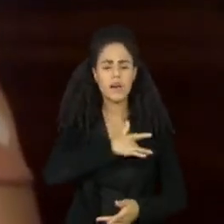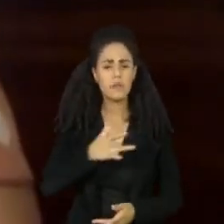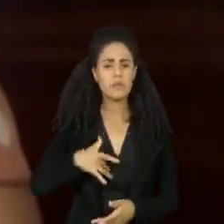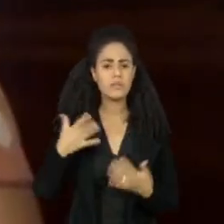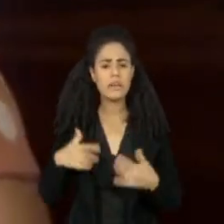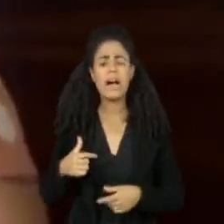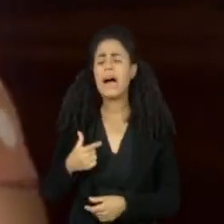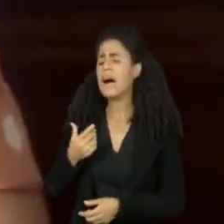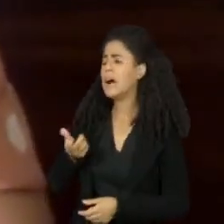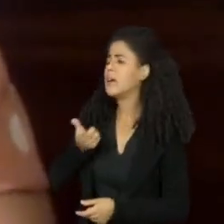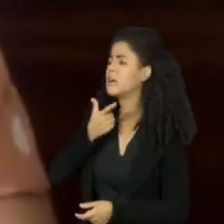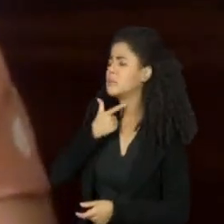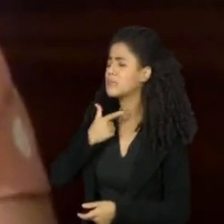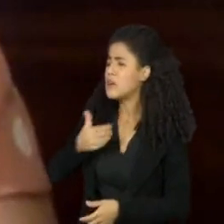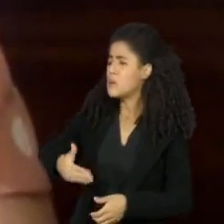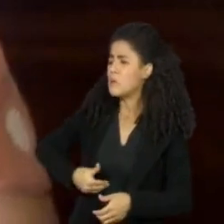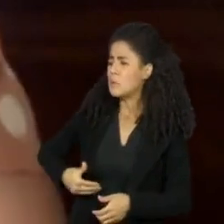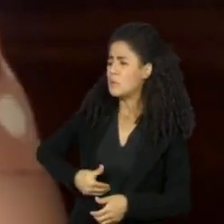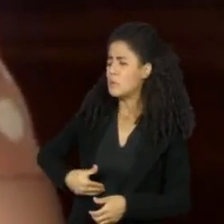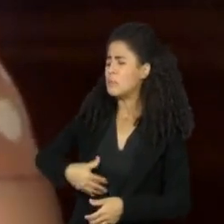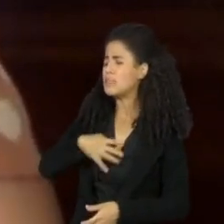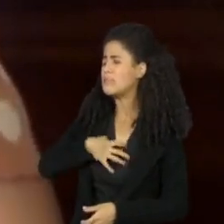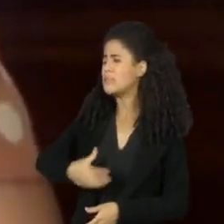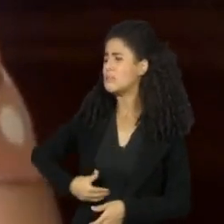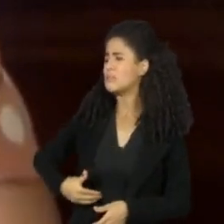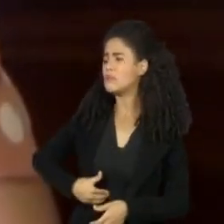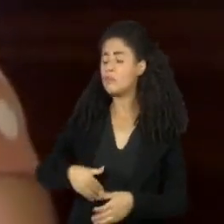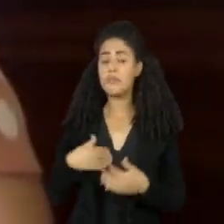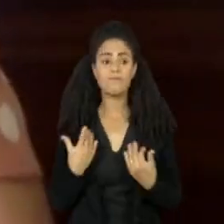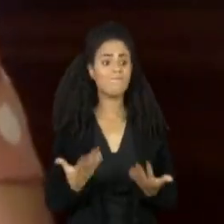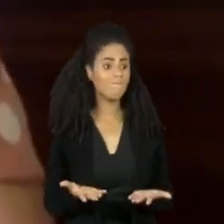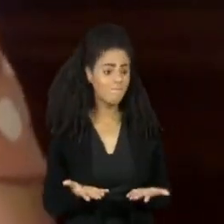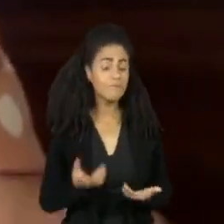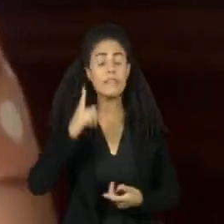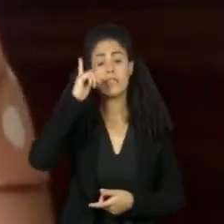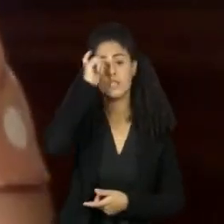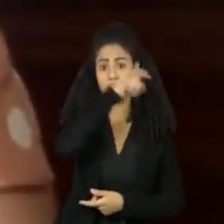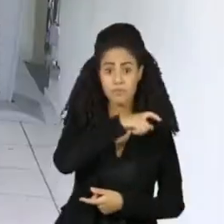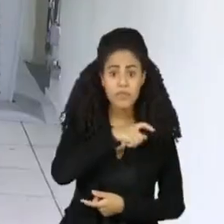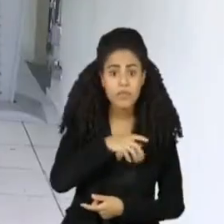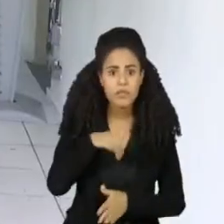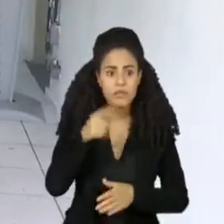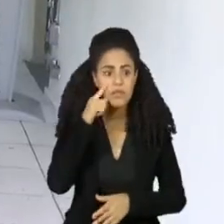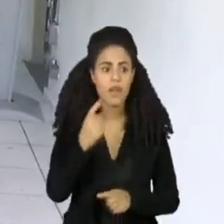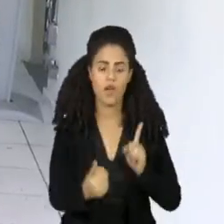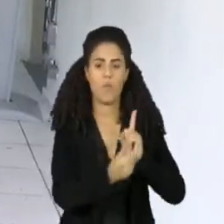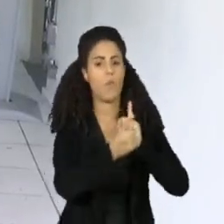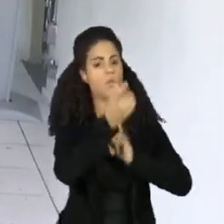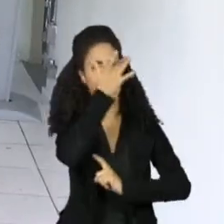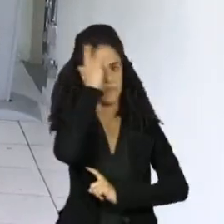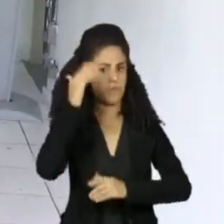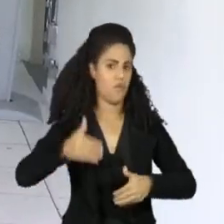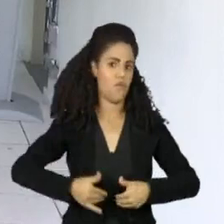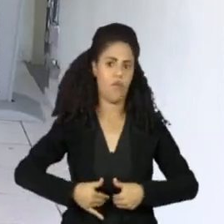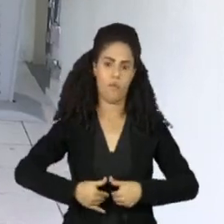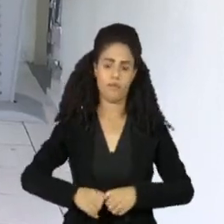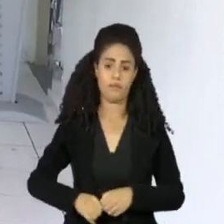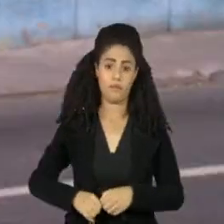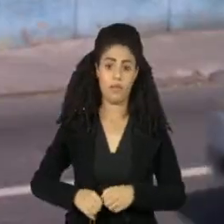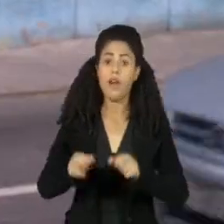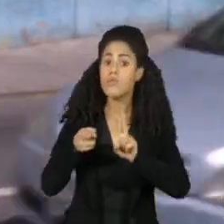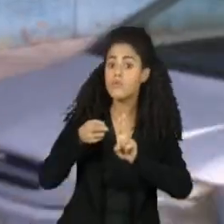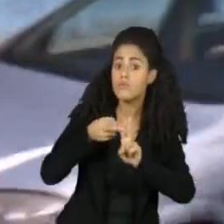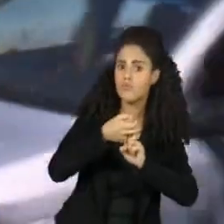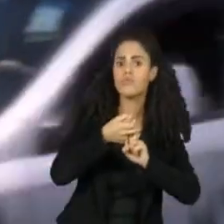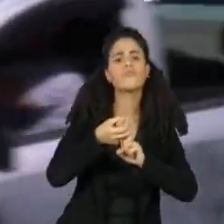condição que piora toda e qualquer condição de saúde né flor de qualquer adoecimento no Brasil o SUS já é um